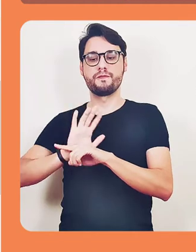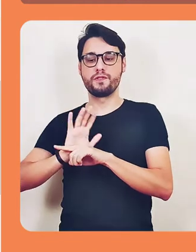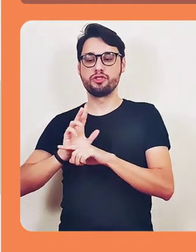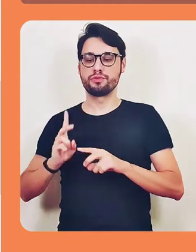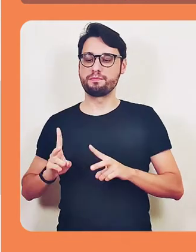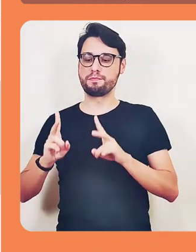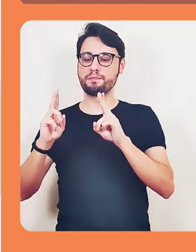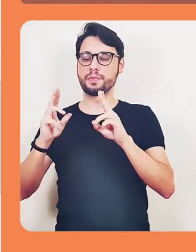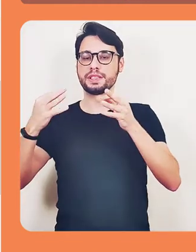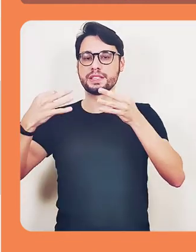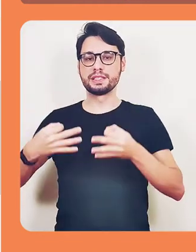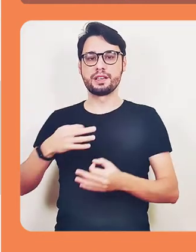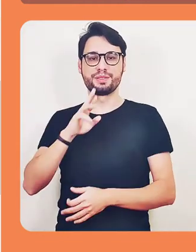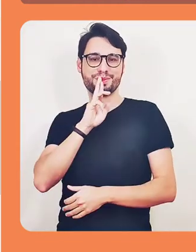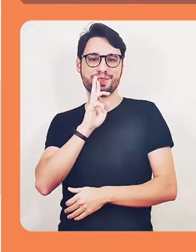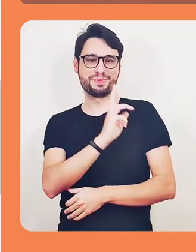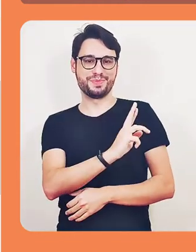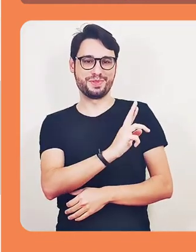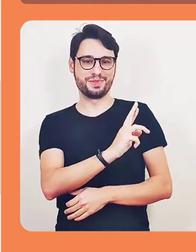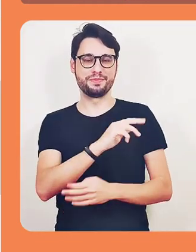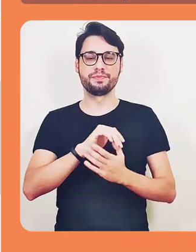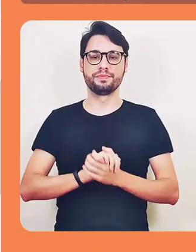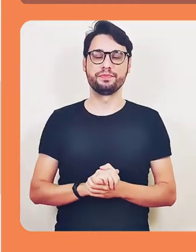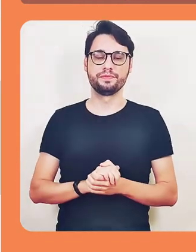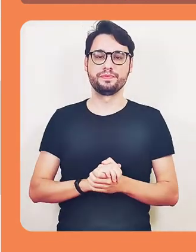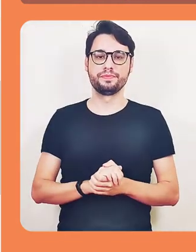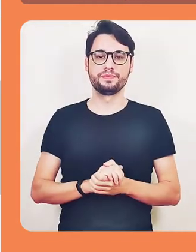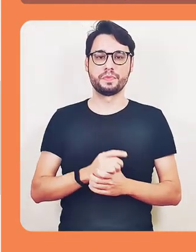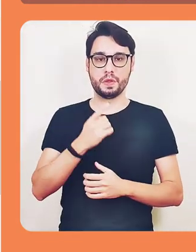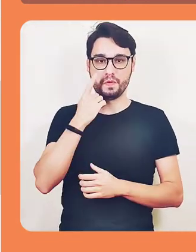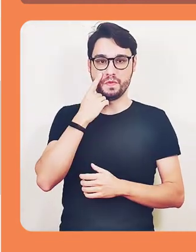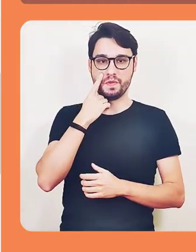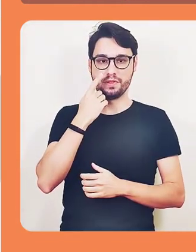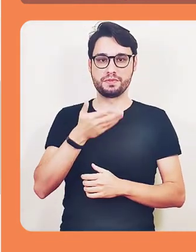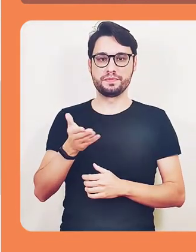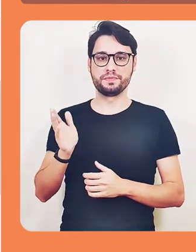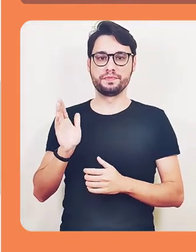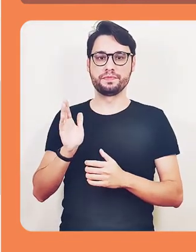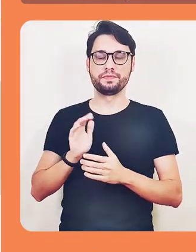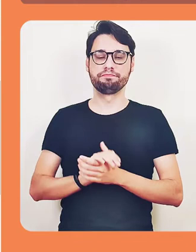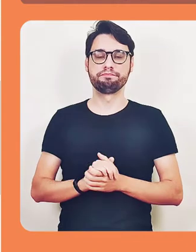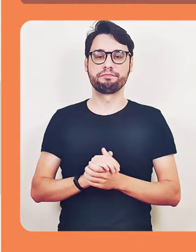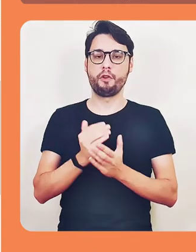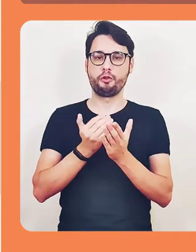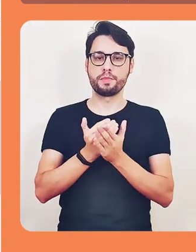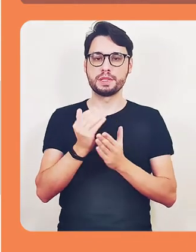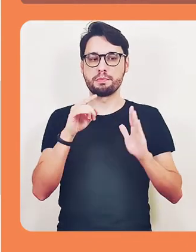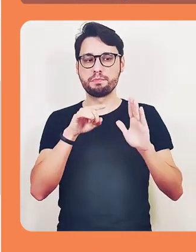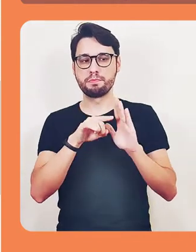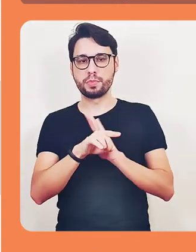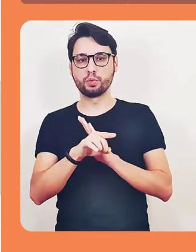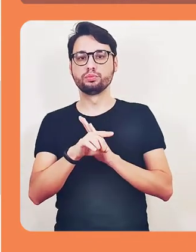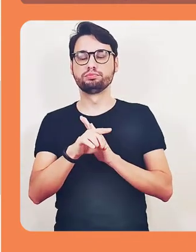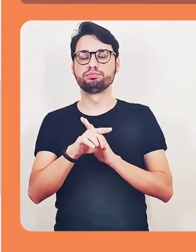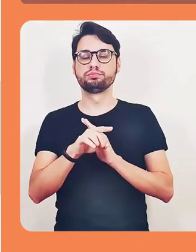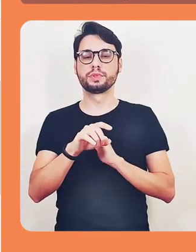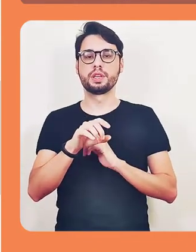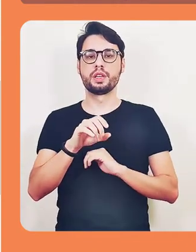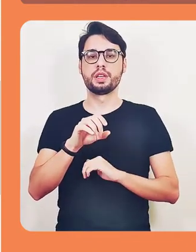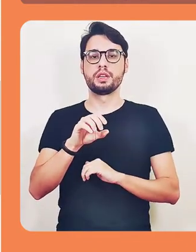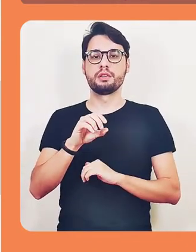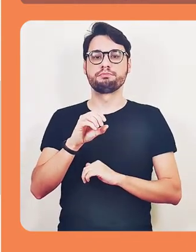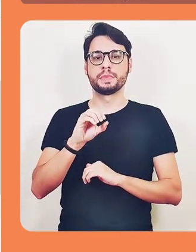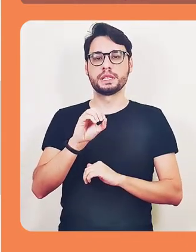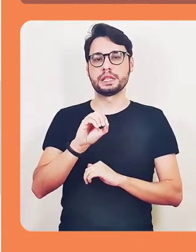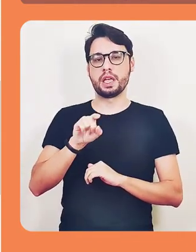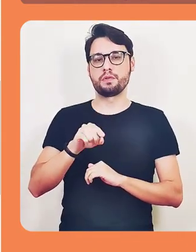ele, você envia ele para determinada parte do seu vídeo. Então, vamos incluir aqui. Ela vai